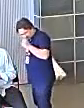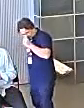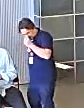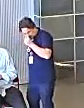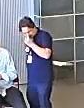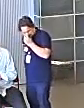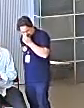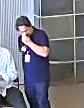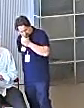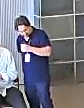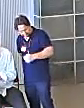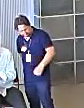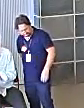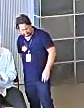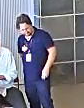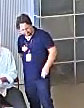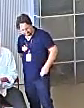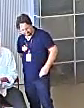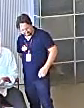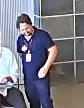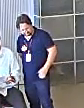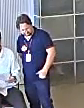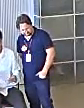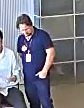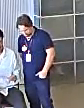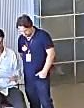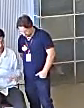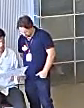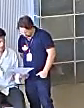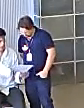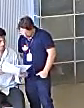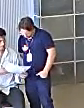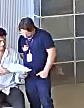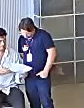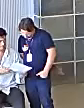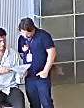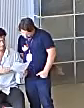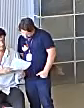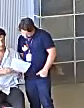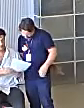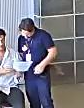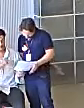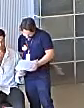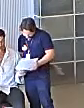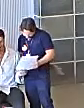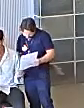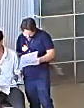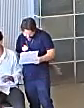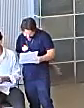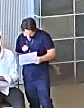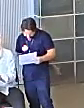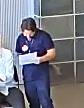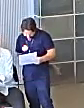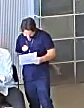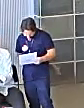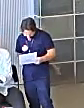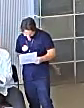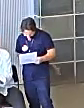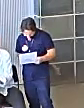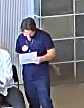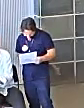nessa mesa os conselhos deveria est em metro deveria os responsáveis da ebt